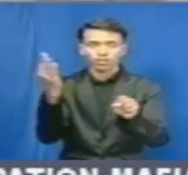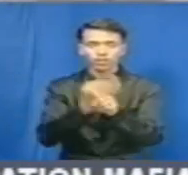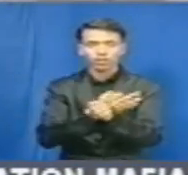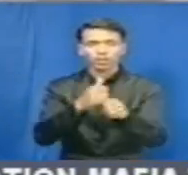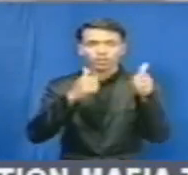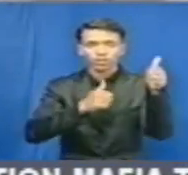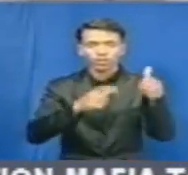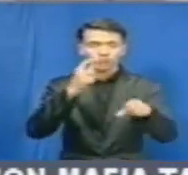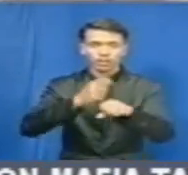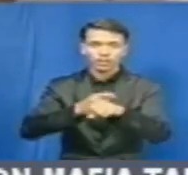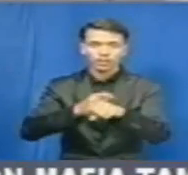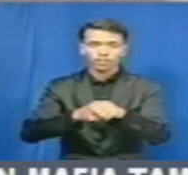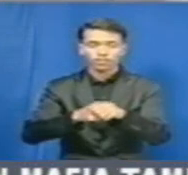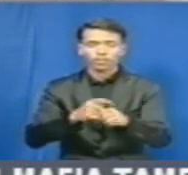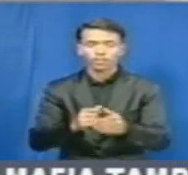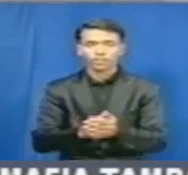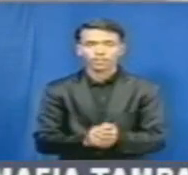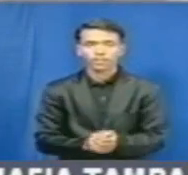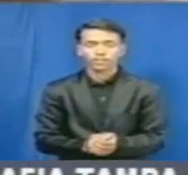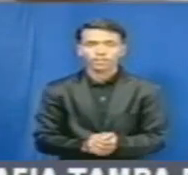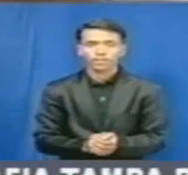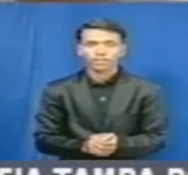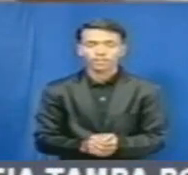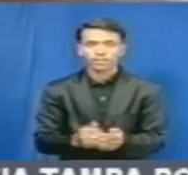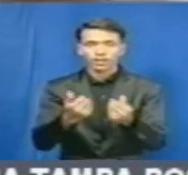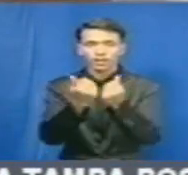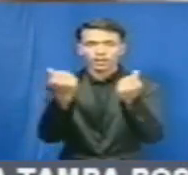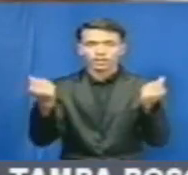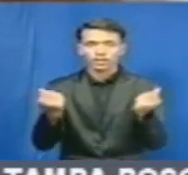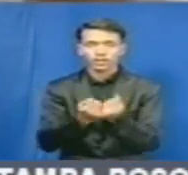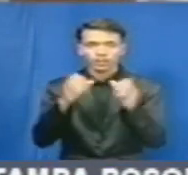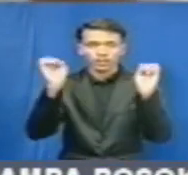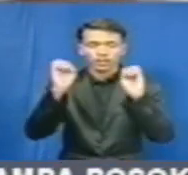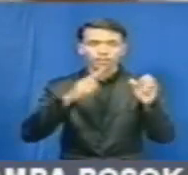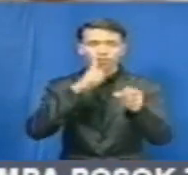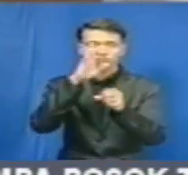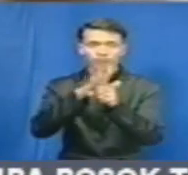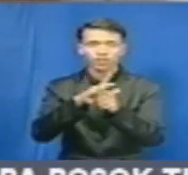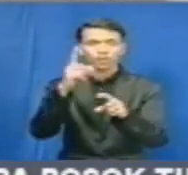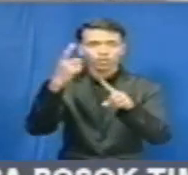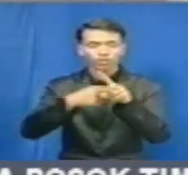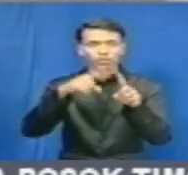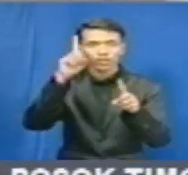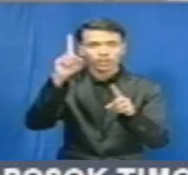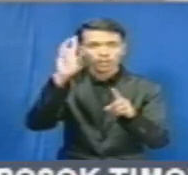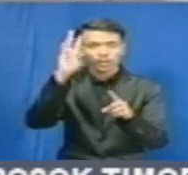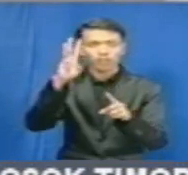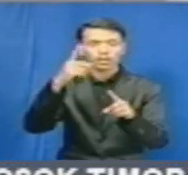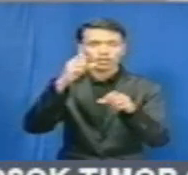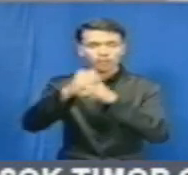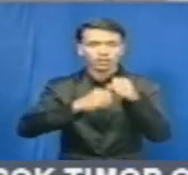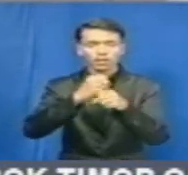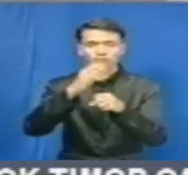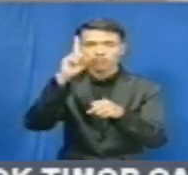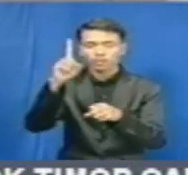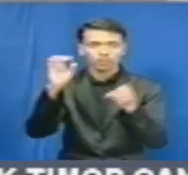tempo la iya dur sam tempo signifikan saida agensia la promete emi fulam ne nga tinang ida sai tinang ruas sai. Se cara de me la